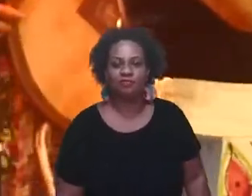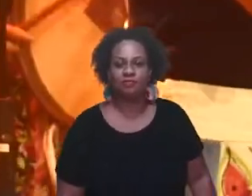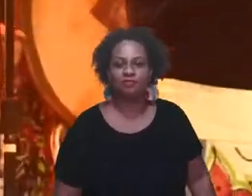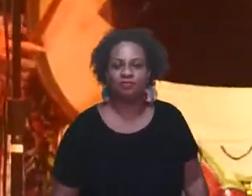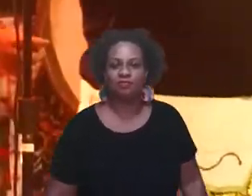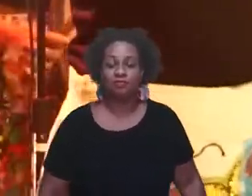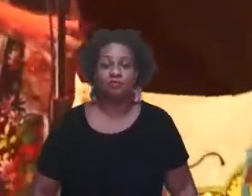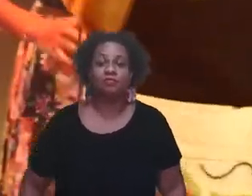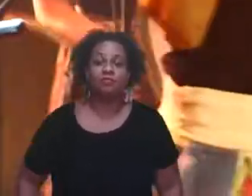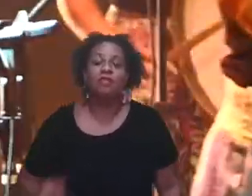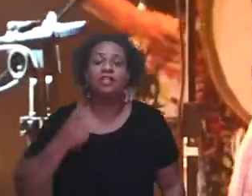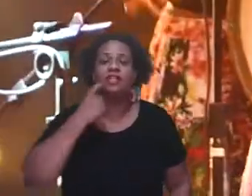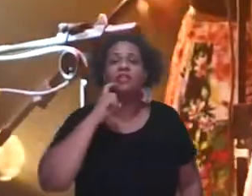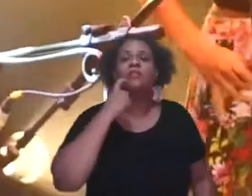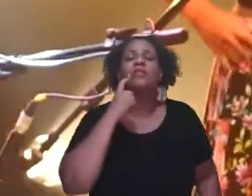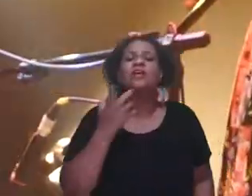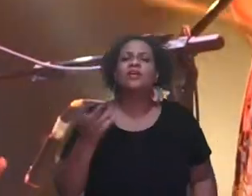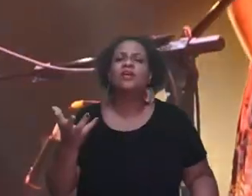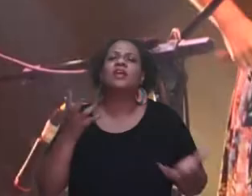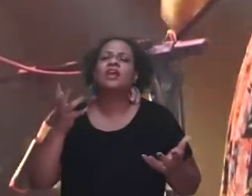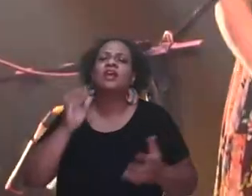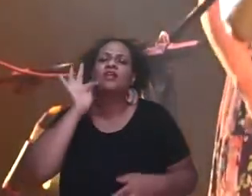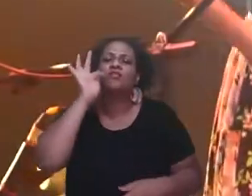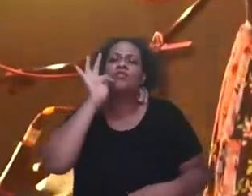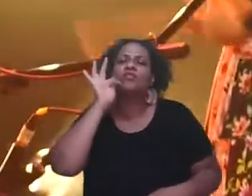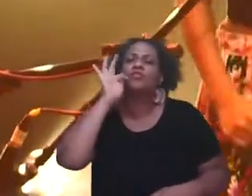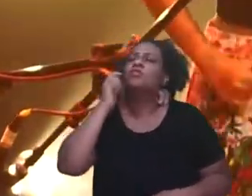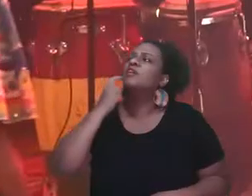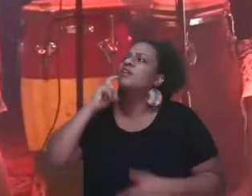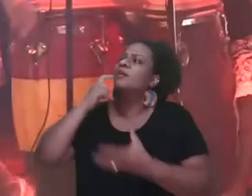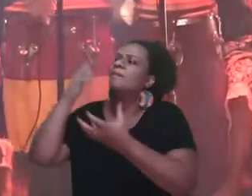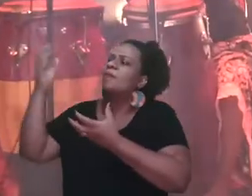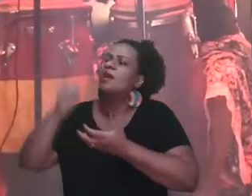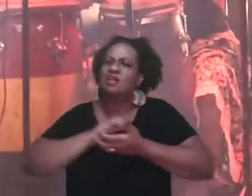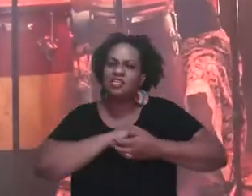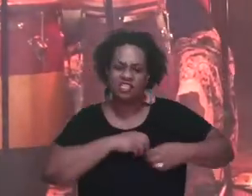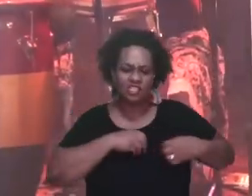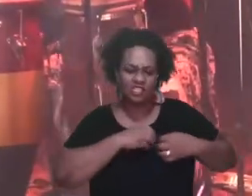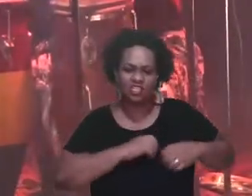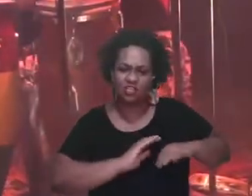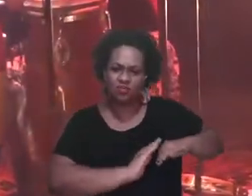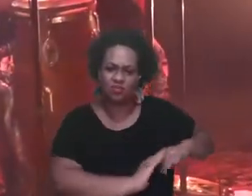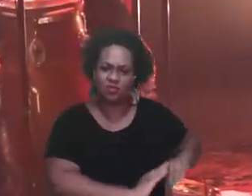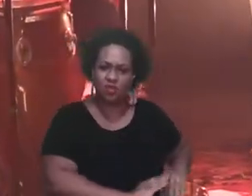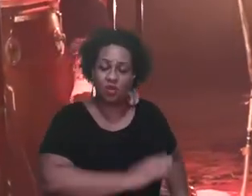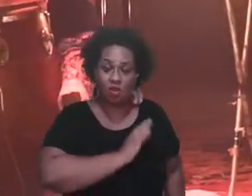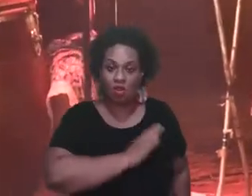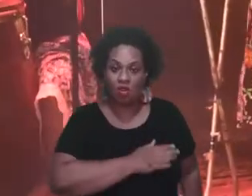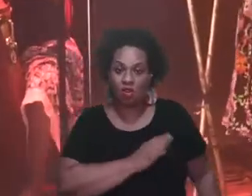coração mas a Limoeiro e hoje eu quero apanhar limão para trabalhar no